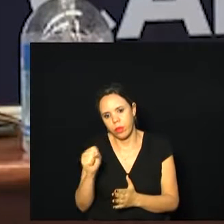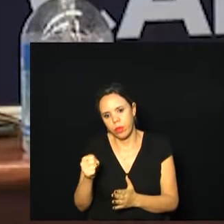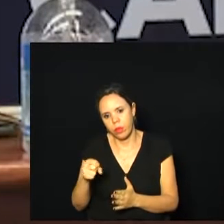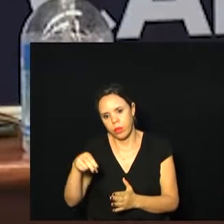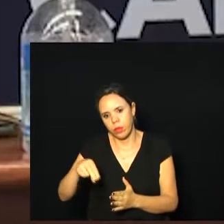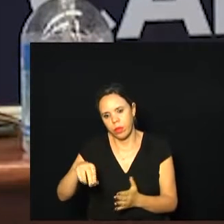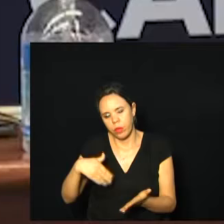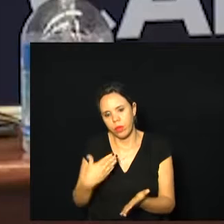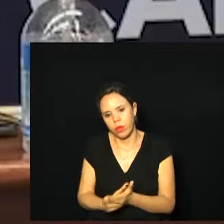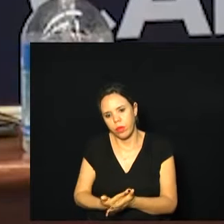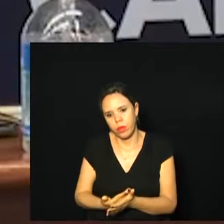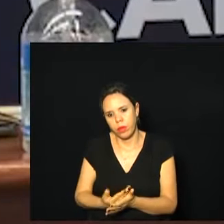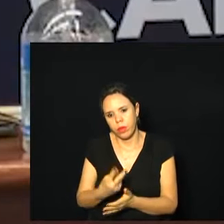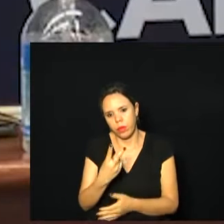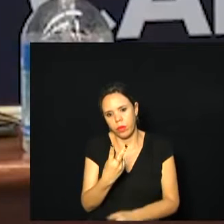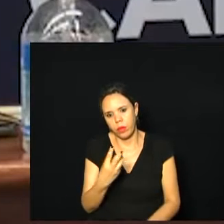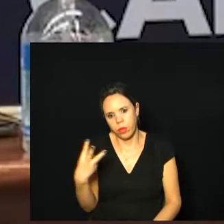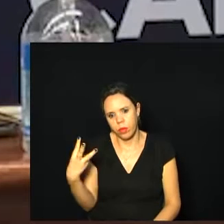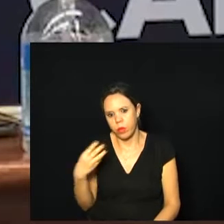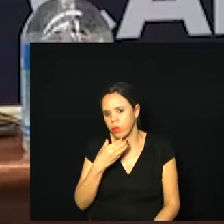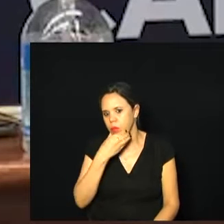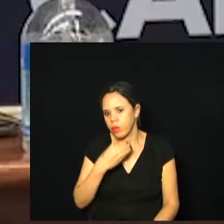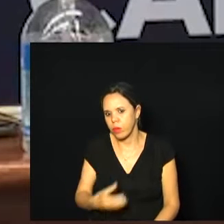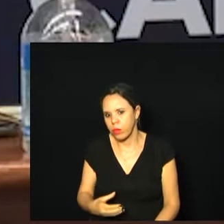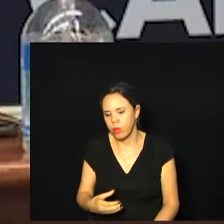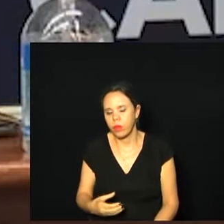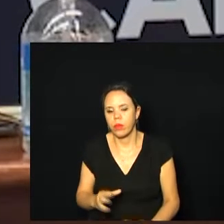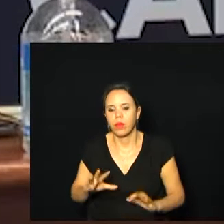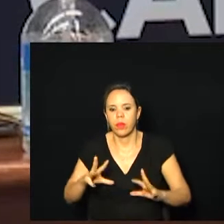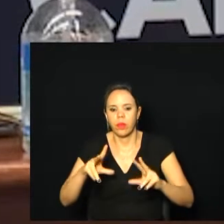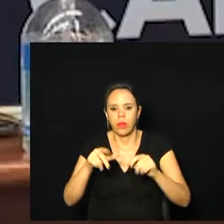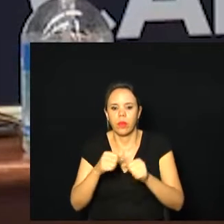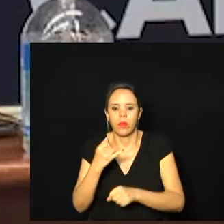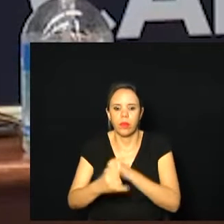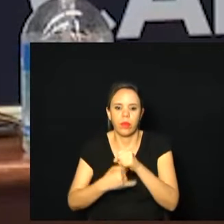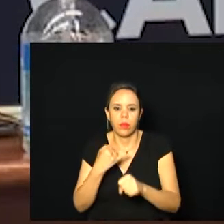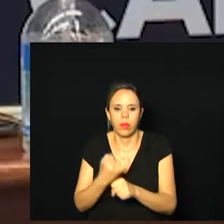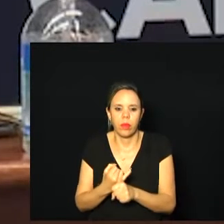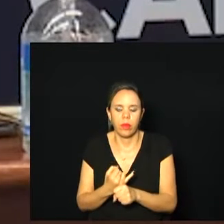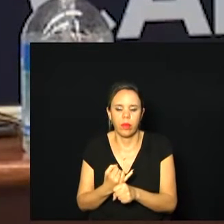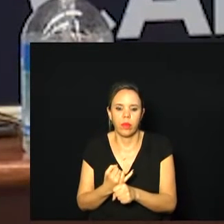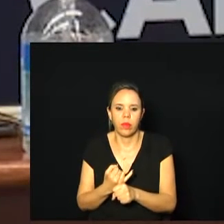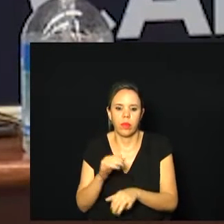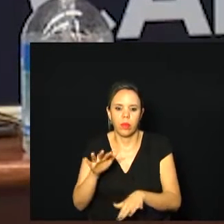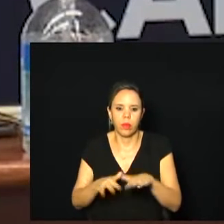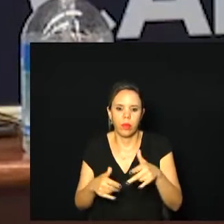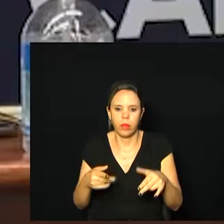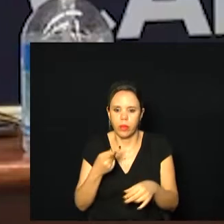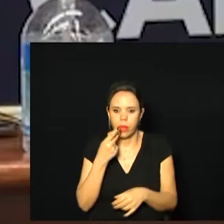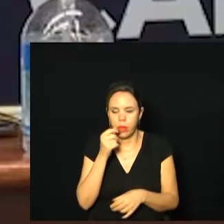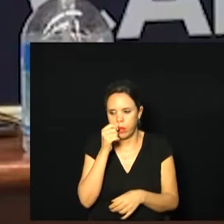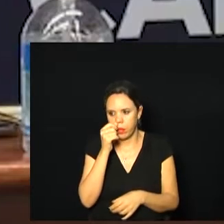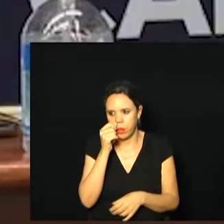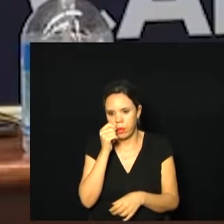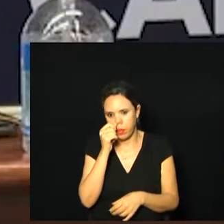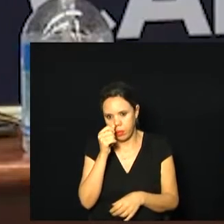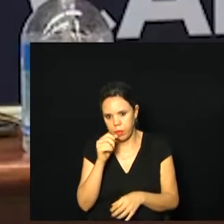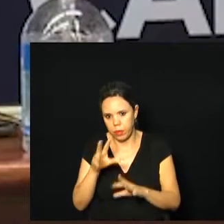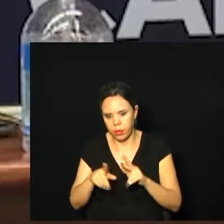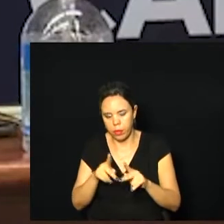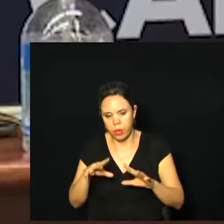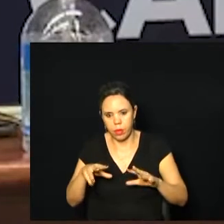de novembro até o dia 23 de dezembro, totalmente online, com algumas exceções que a gente vai falar, e vale